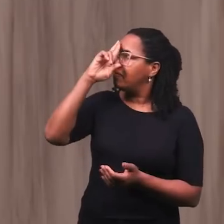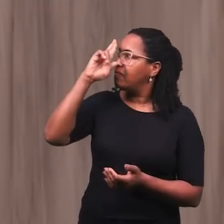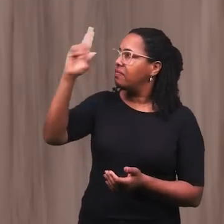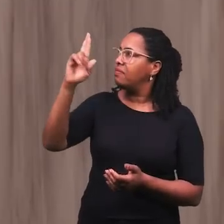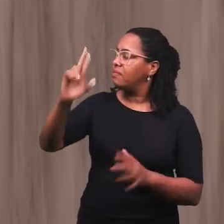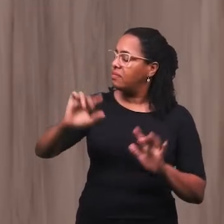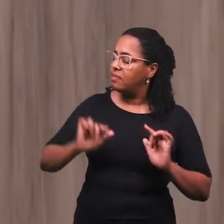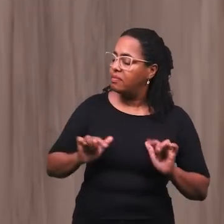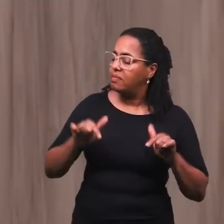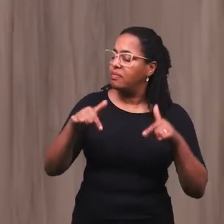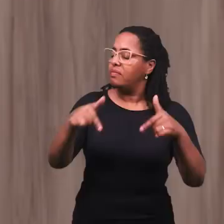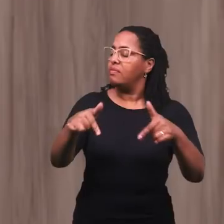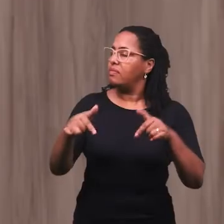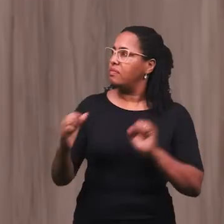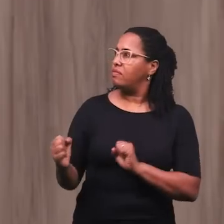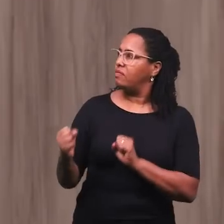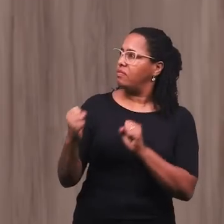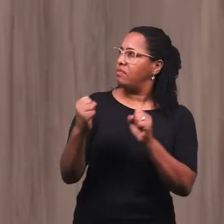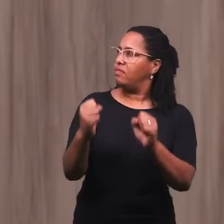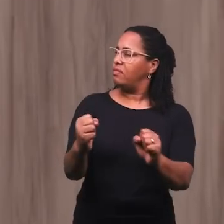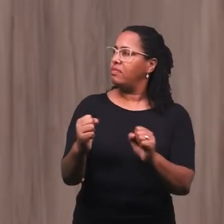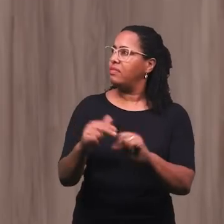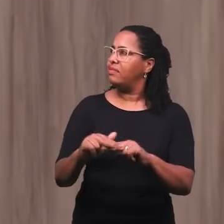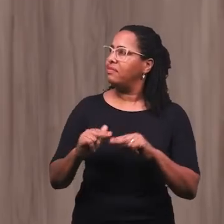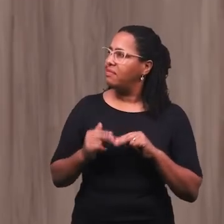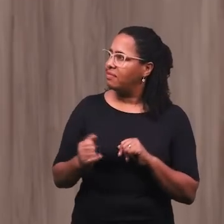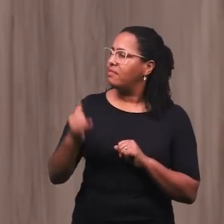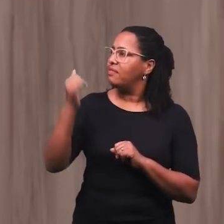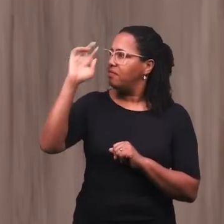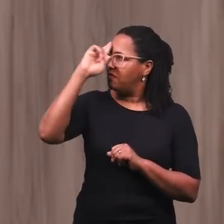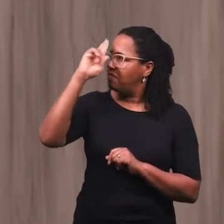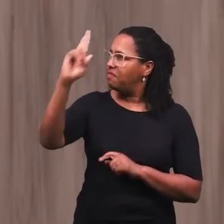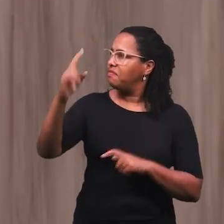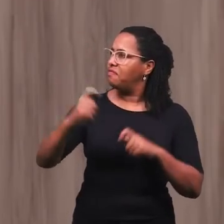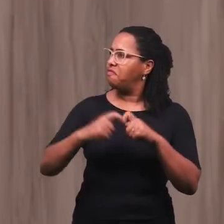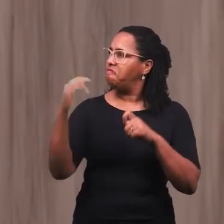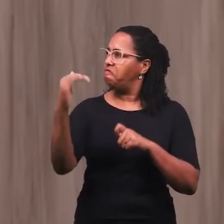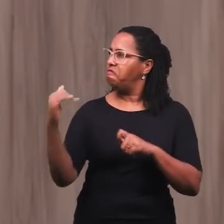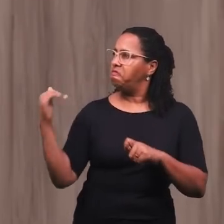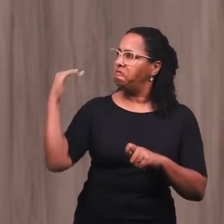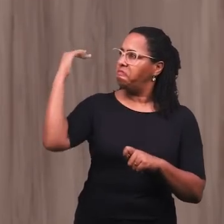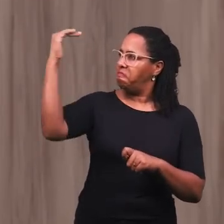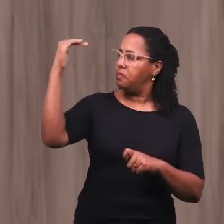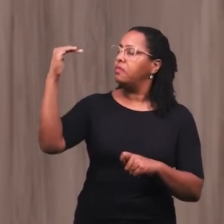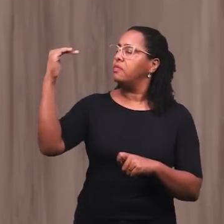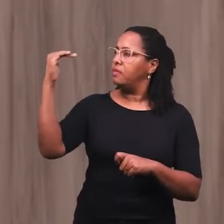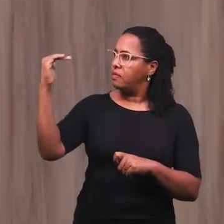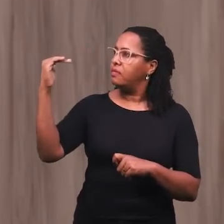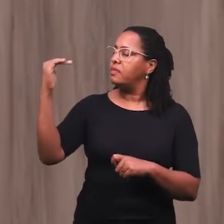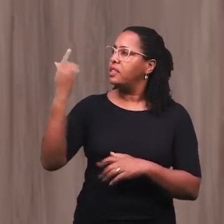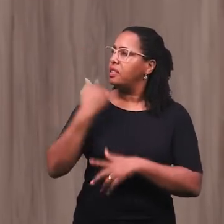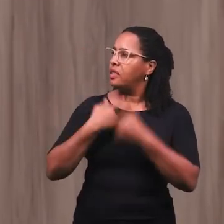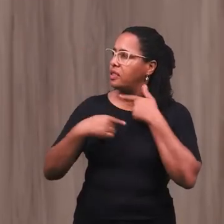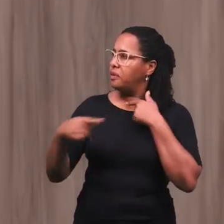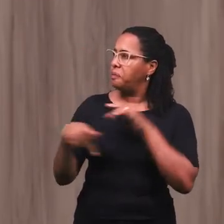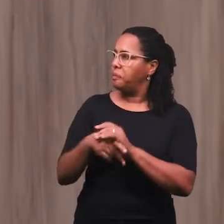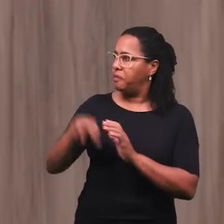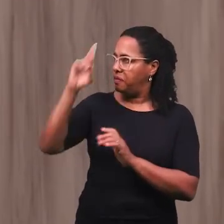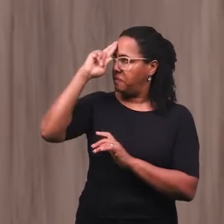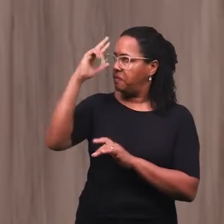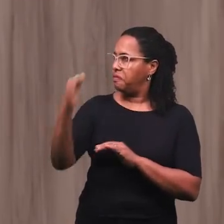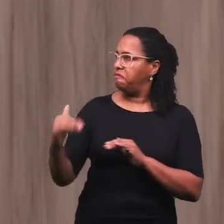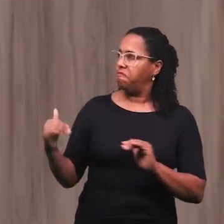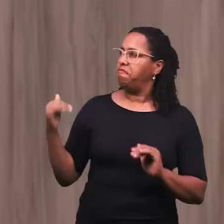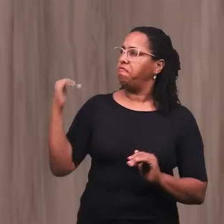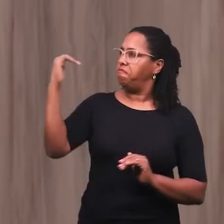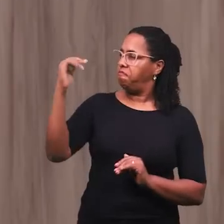oramos ao Senhor para que o Senhor venha manifestar o teu poder, porque o Senhor é o médico dos médicos. E que assim a